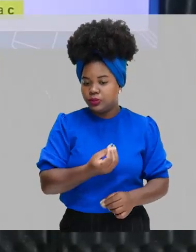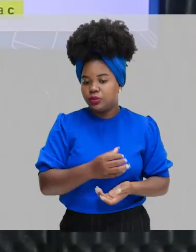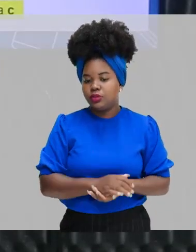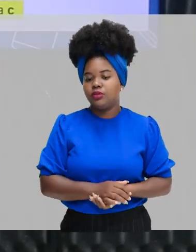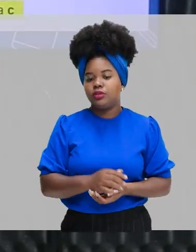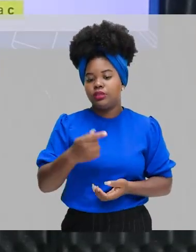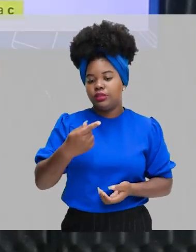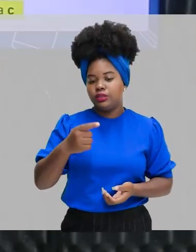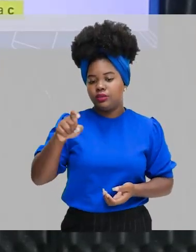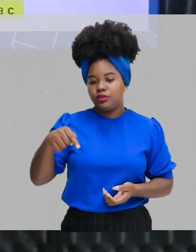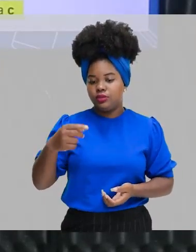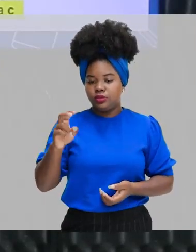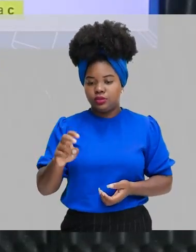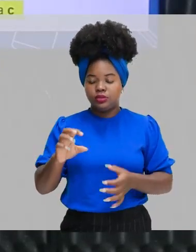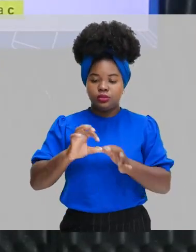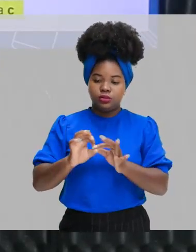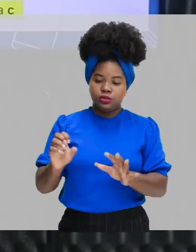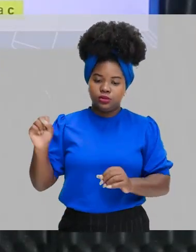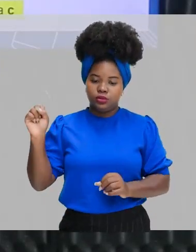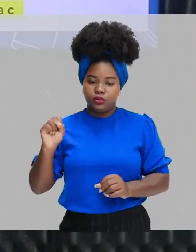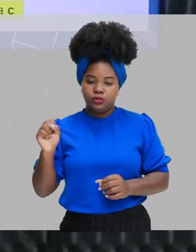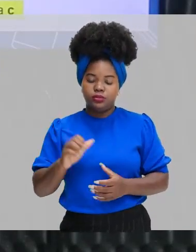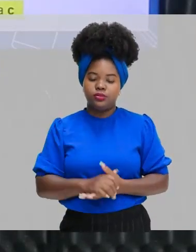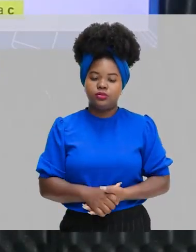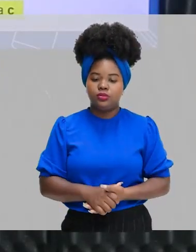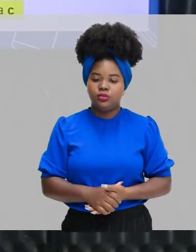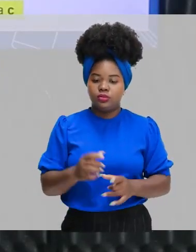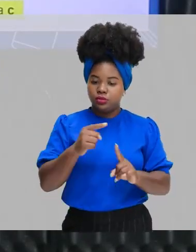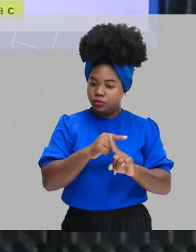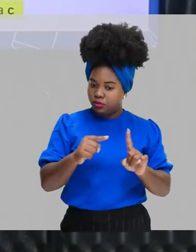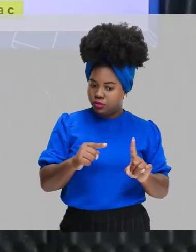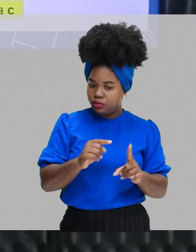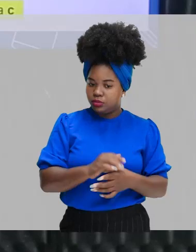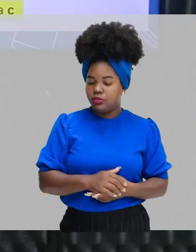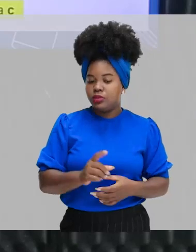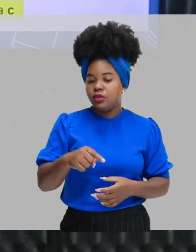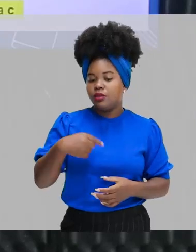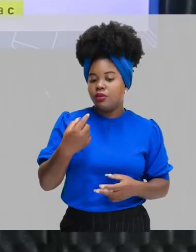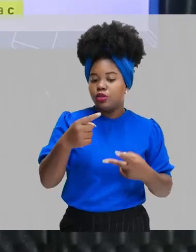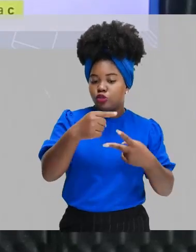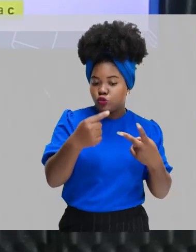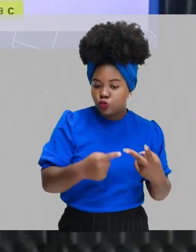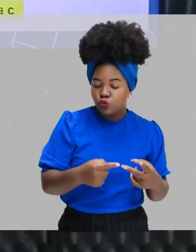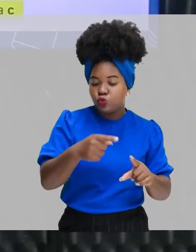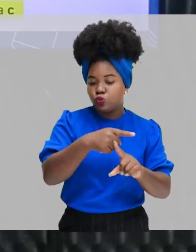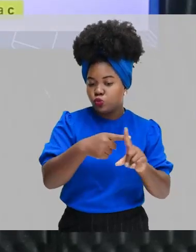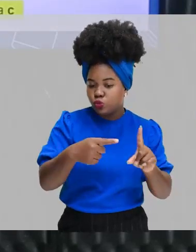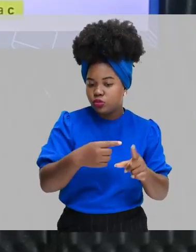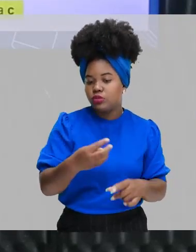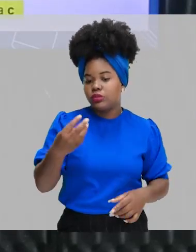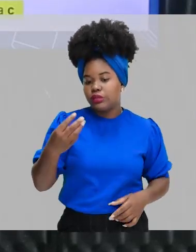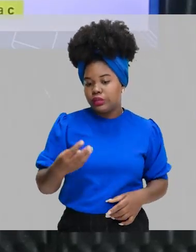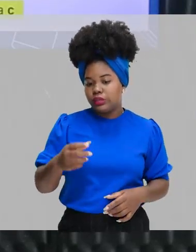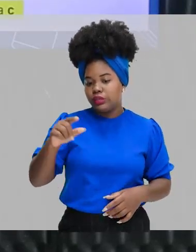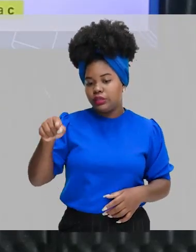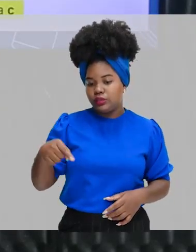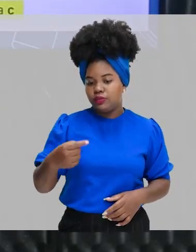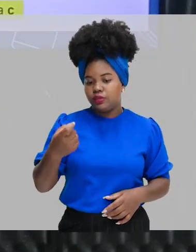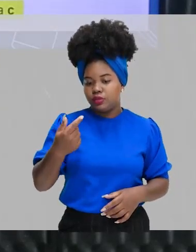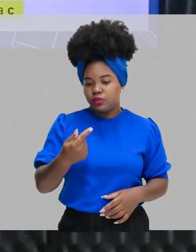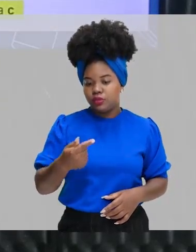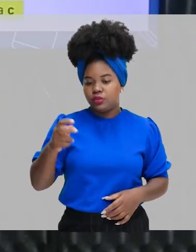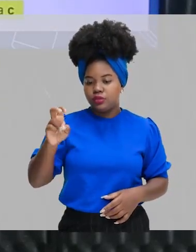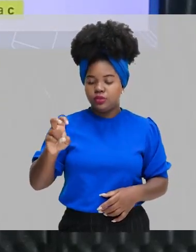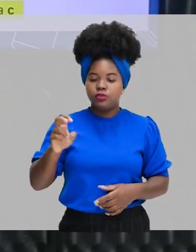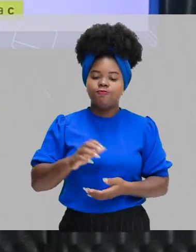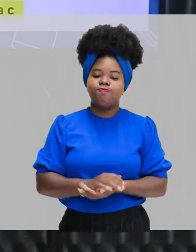vida nós vamos ter 7,5 emissões a metade após duas meias vidas certo nós vamos